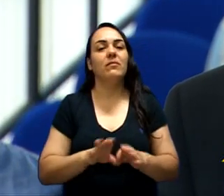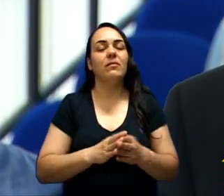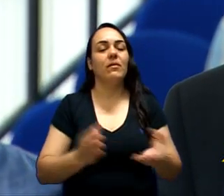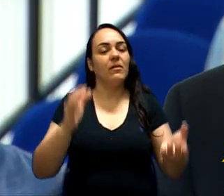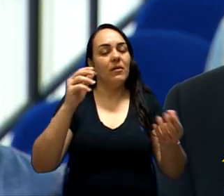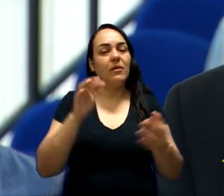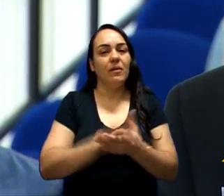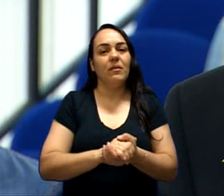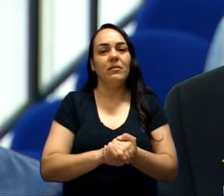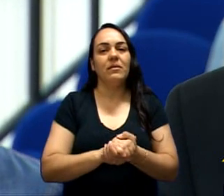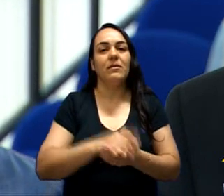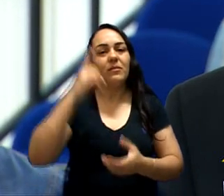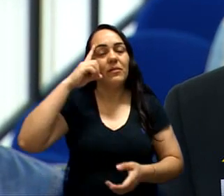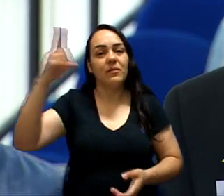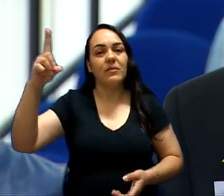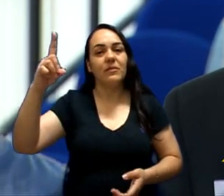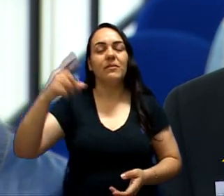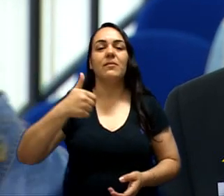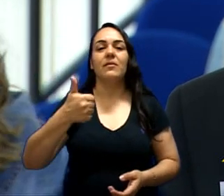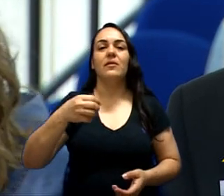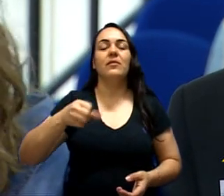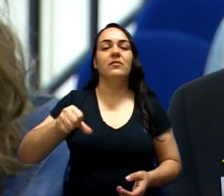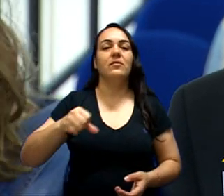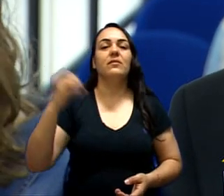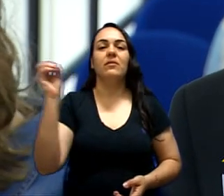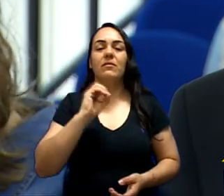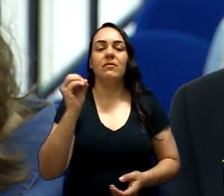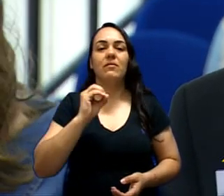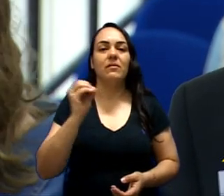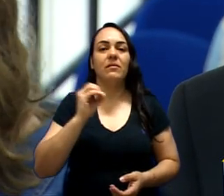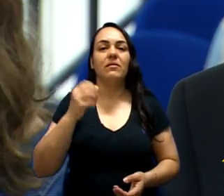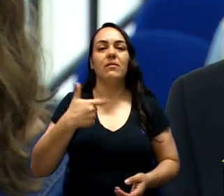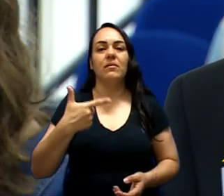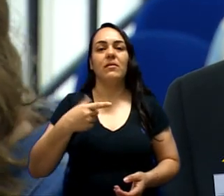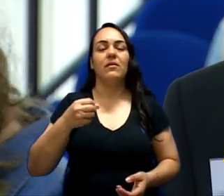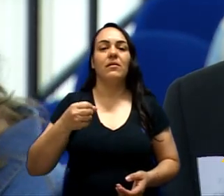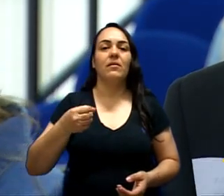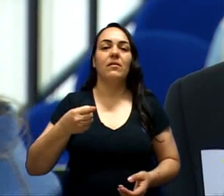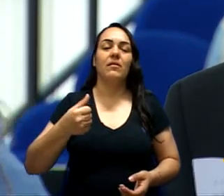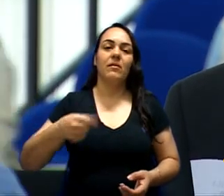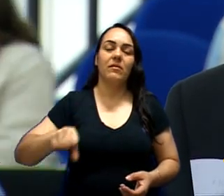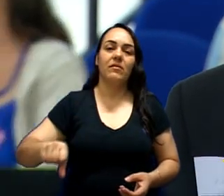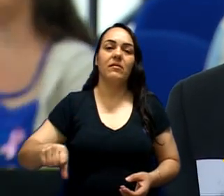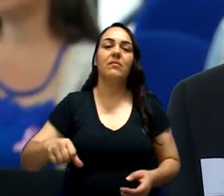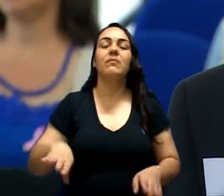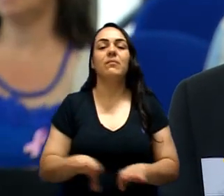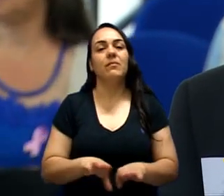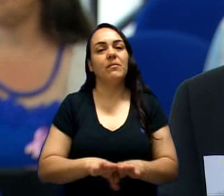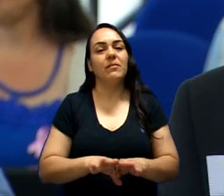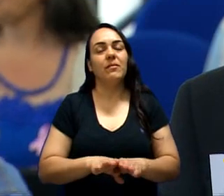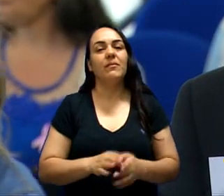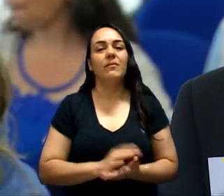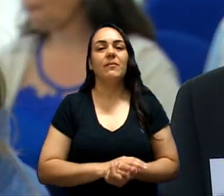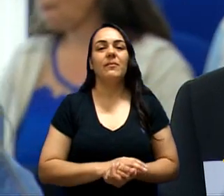enlace matrimonial ocorrido no dia 19 de outubro de 2019. Que do